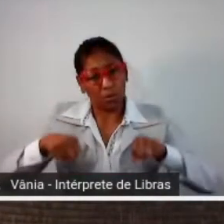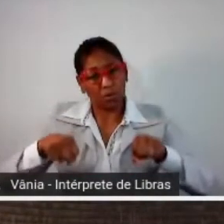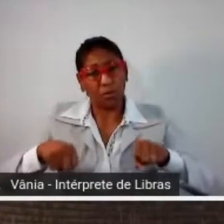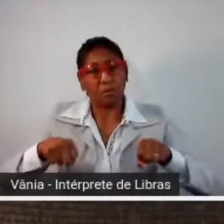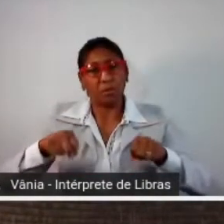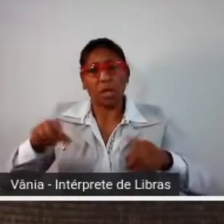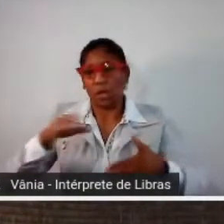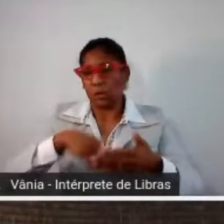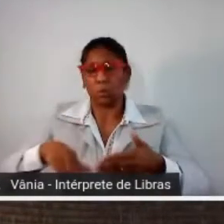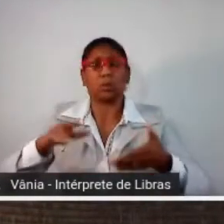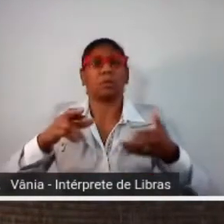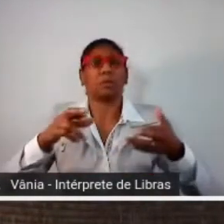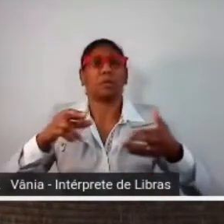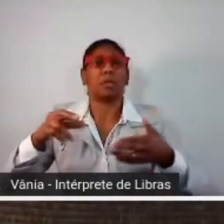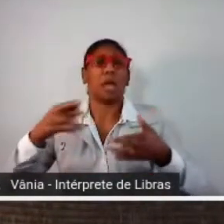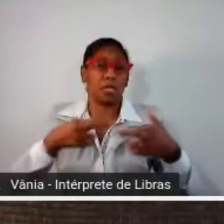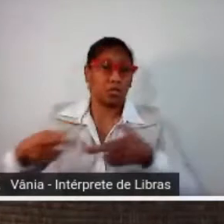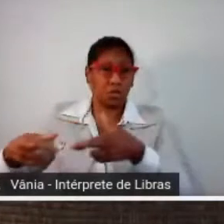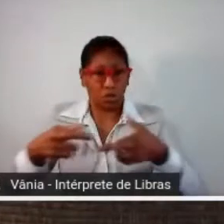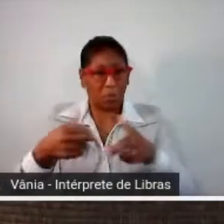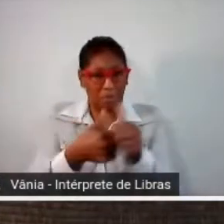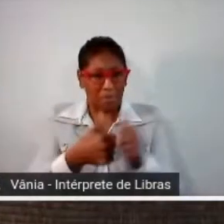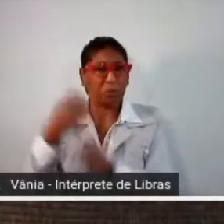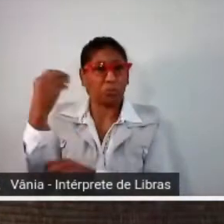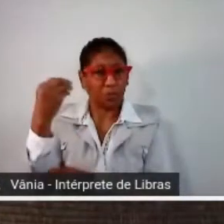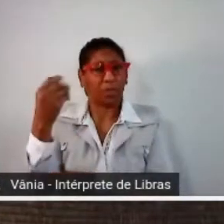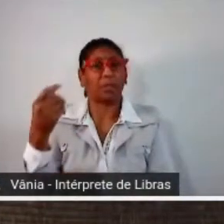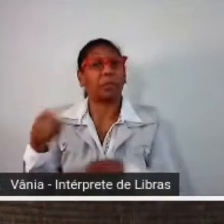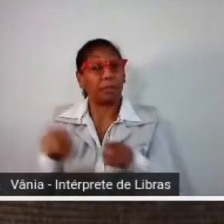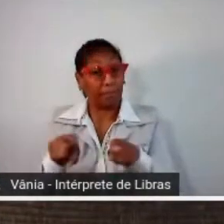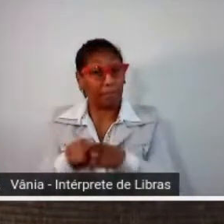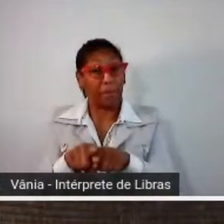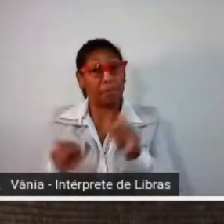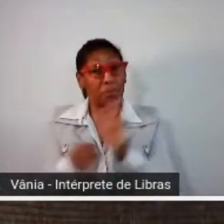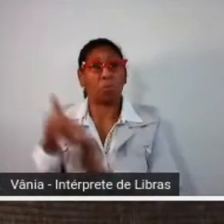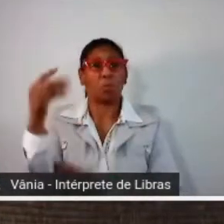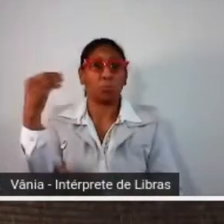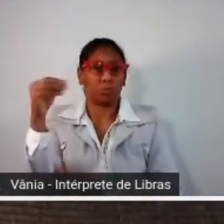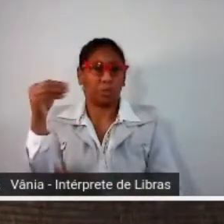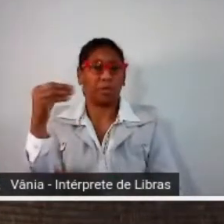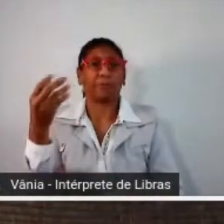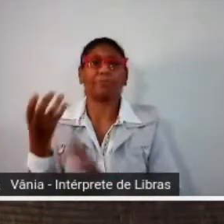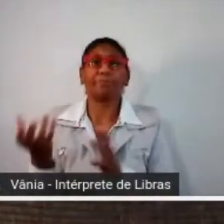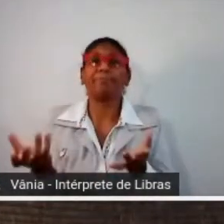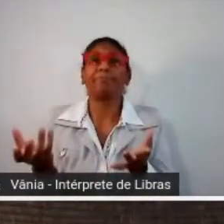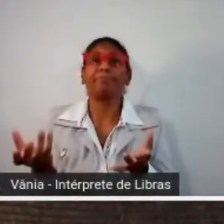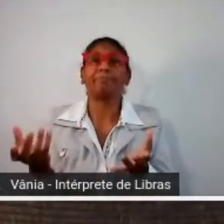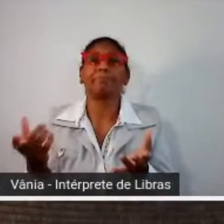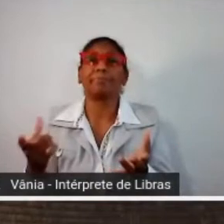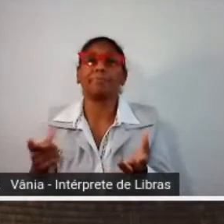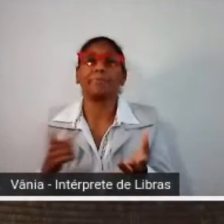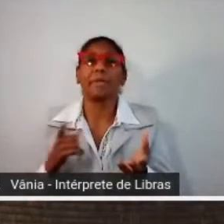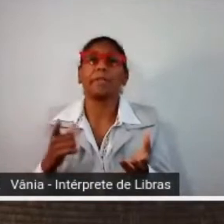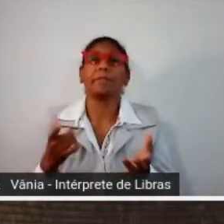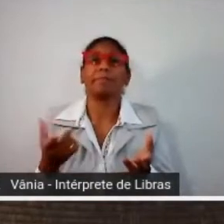essas regiões ligadas à região metropolitana, Porto Alegre, como eu falei aqui, tem uma situação que até estaria